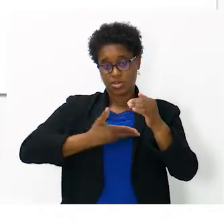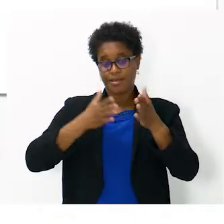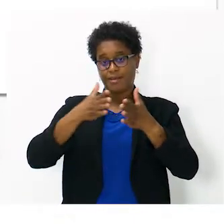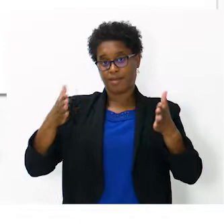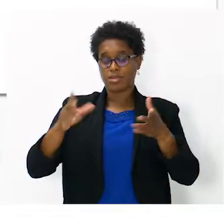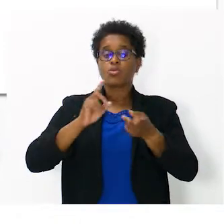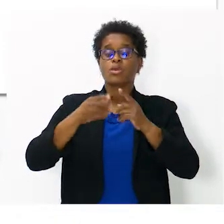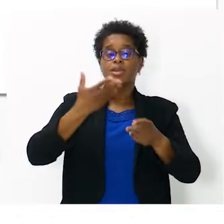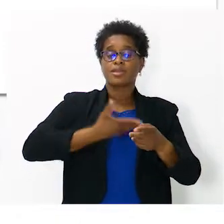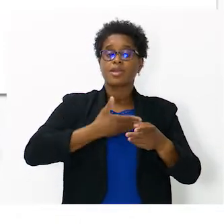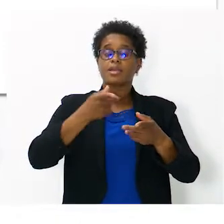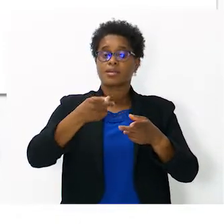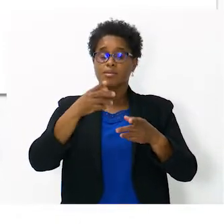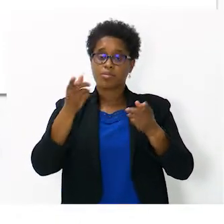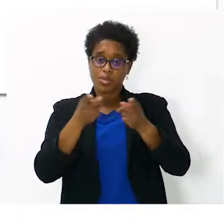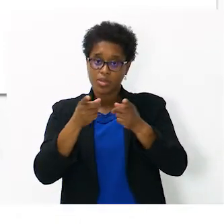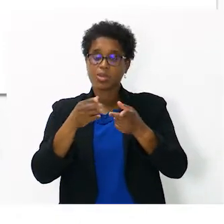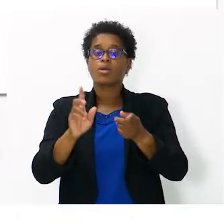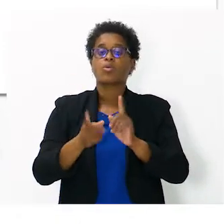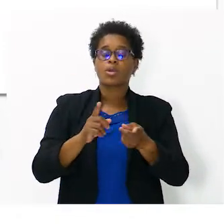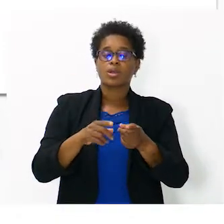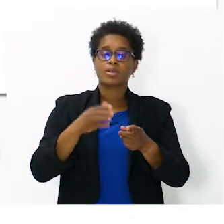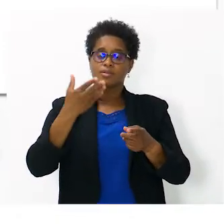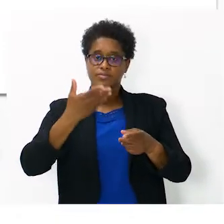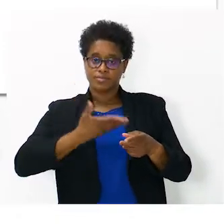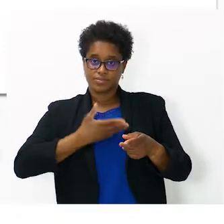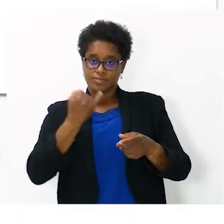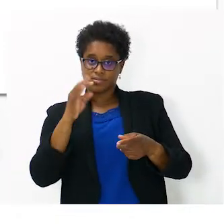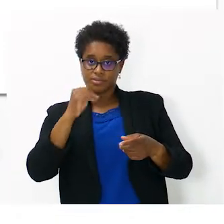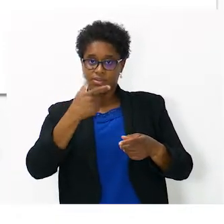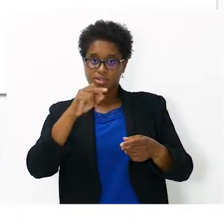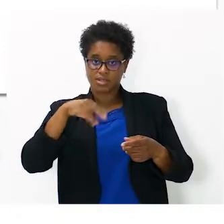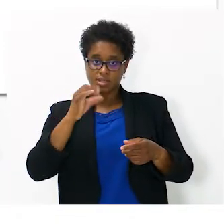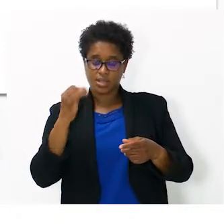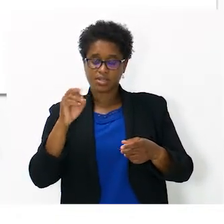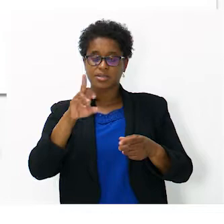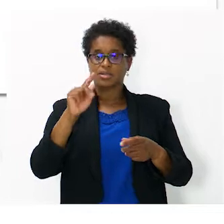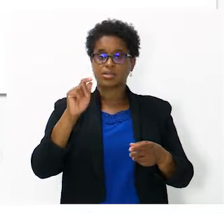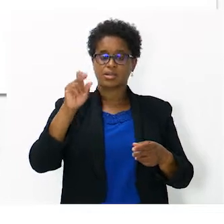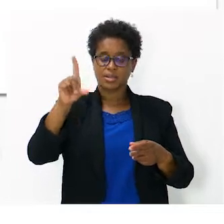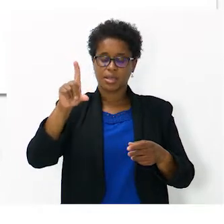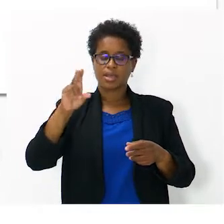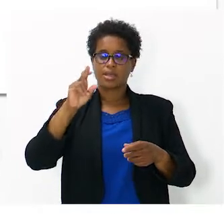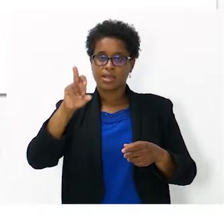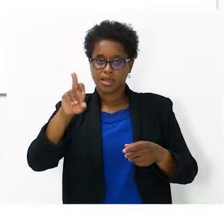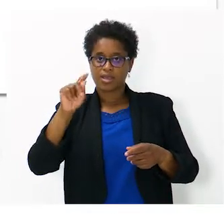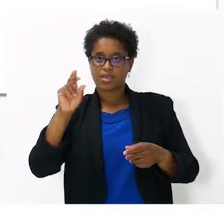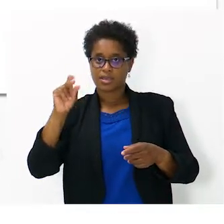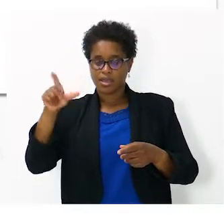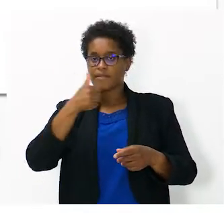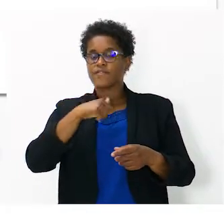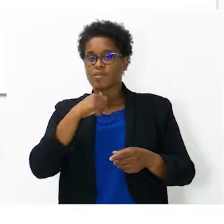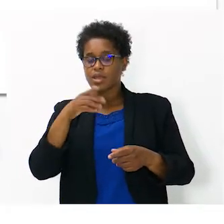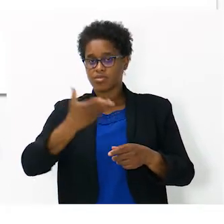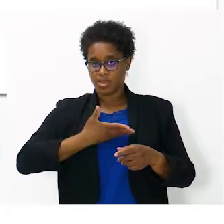D minúsculo? Vamos ver aqui. Distância real representamos por D maiúscula, vermelho.